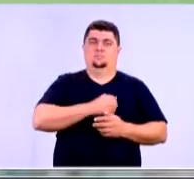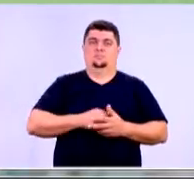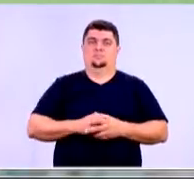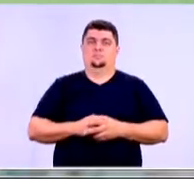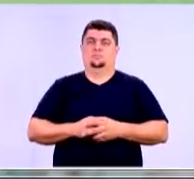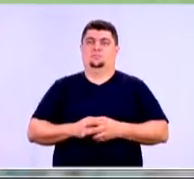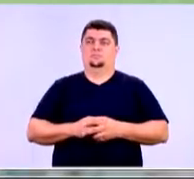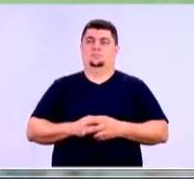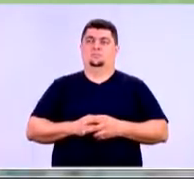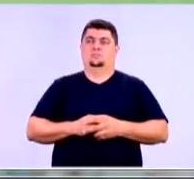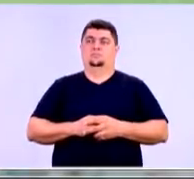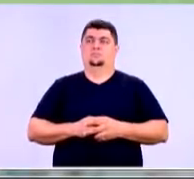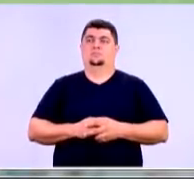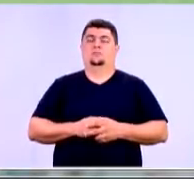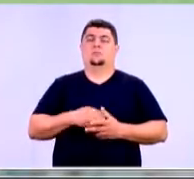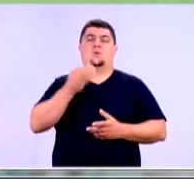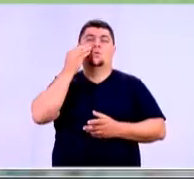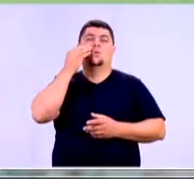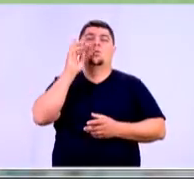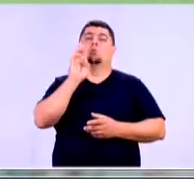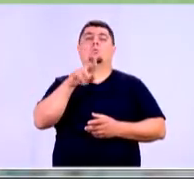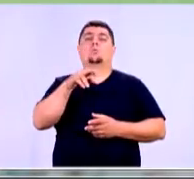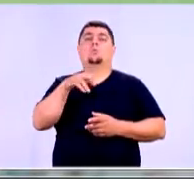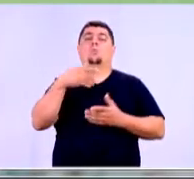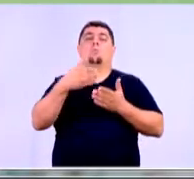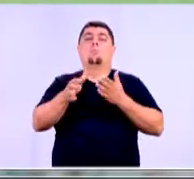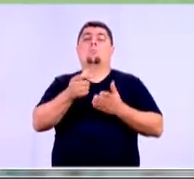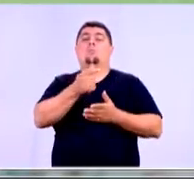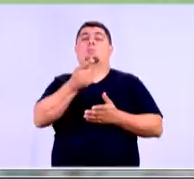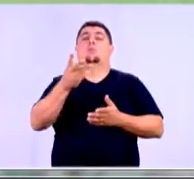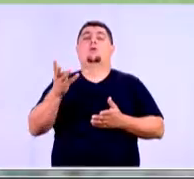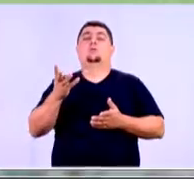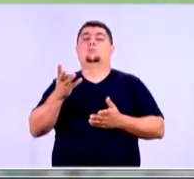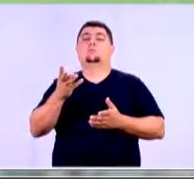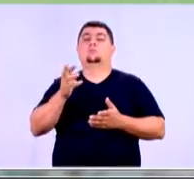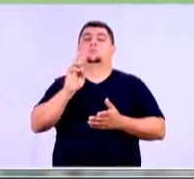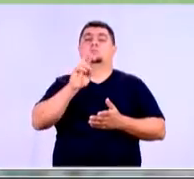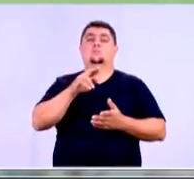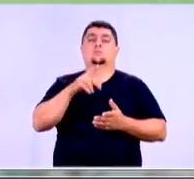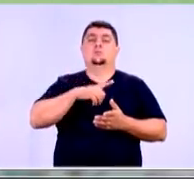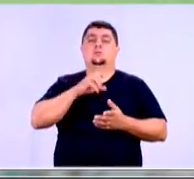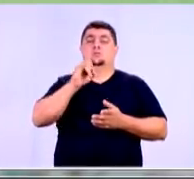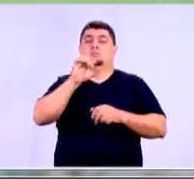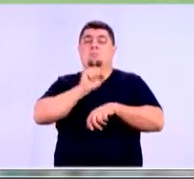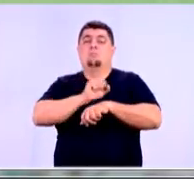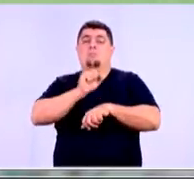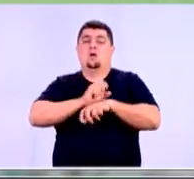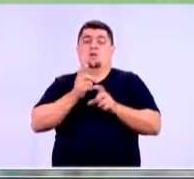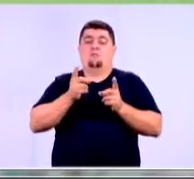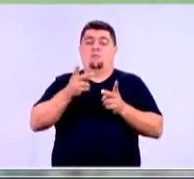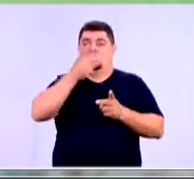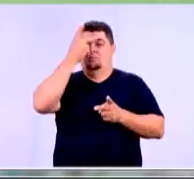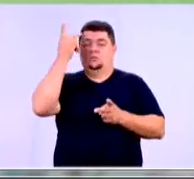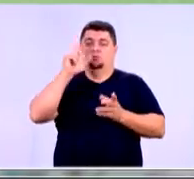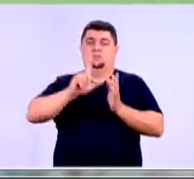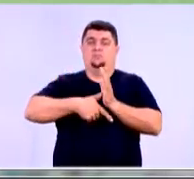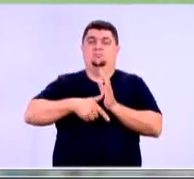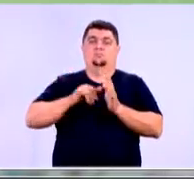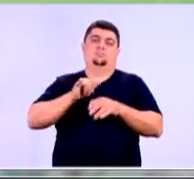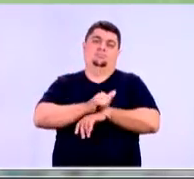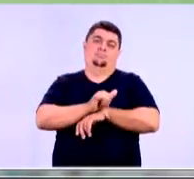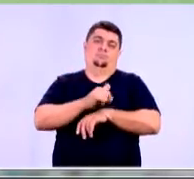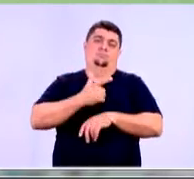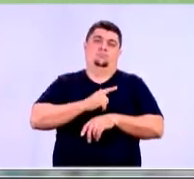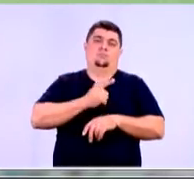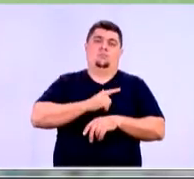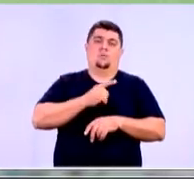né? Verifique qual seria a perda de receita caso parasse de vender para clientes inadimplentes. Ou seja, qual seria